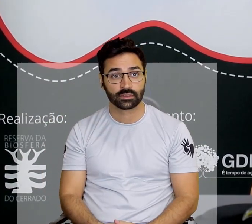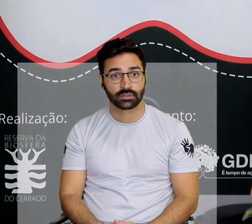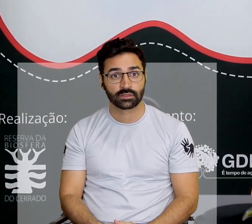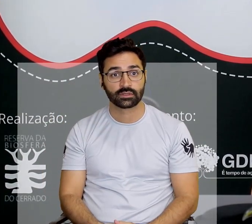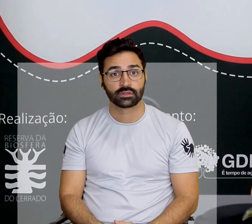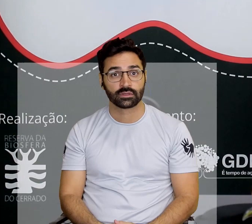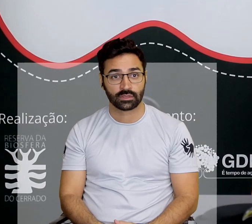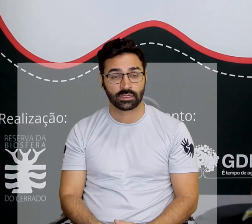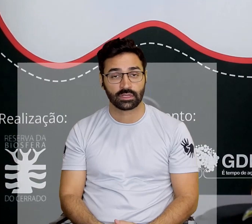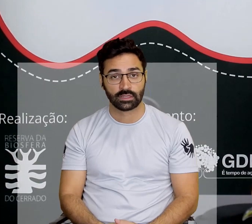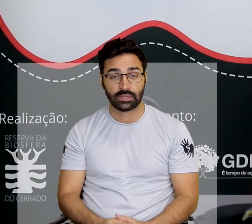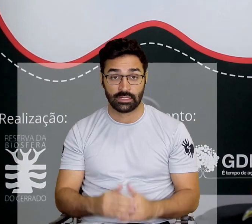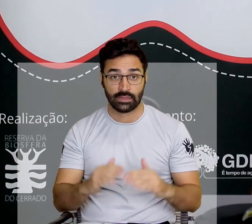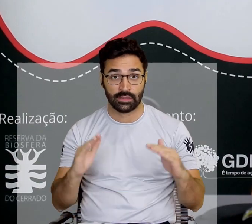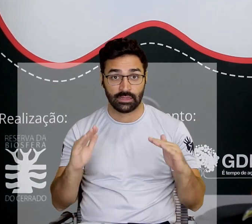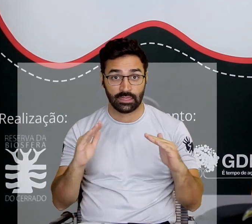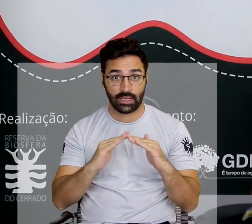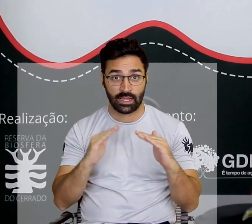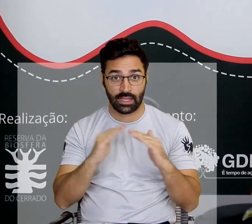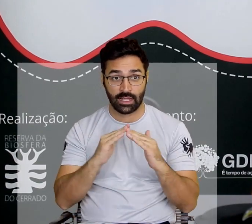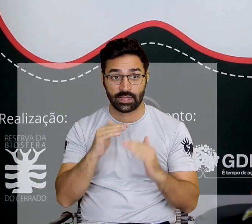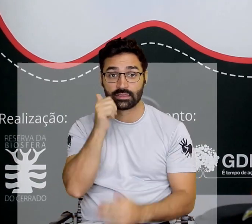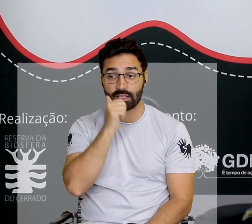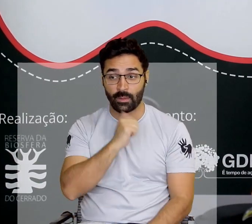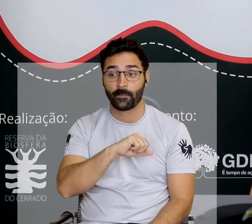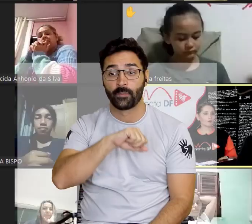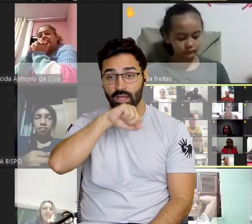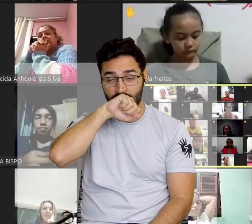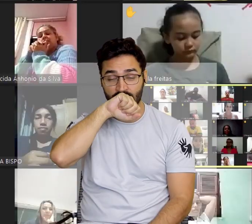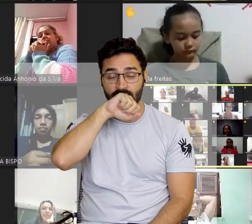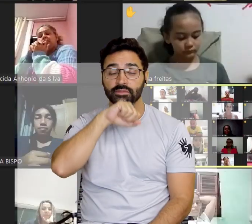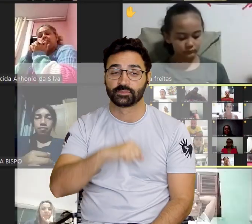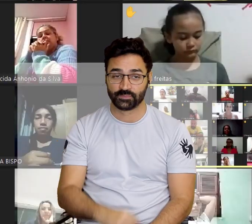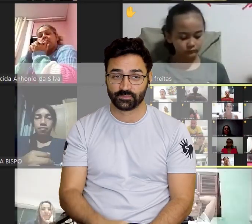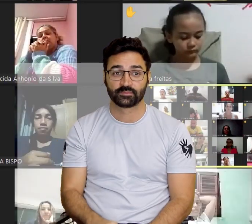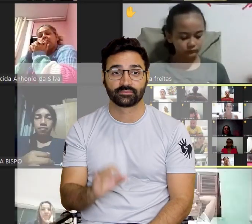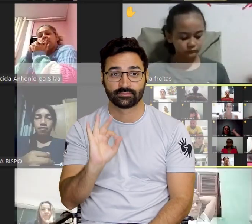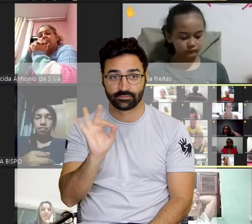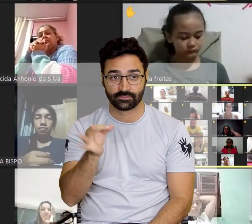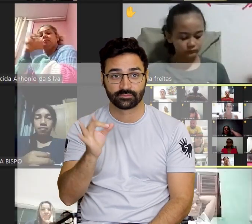Na casa da mamãe. Isso aí.